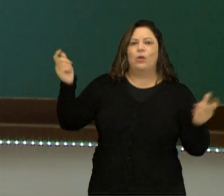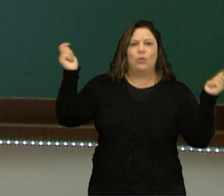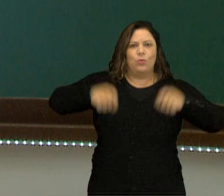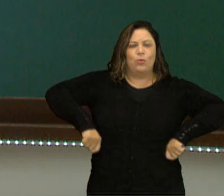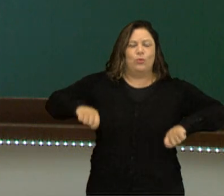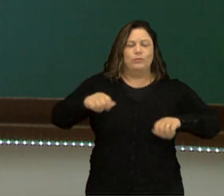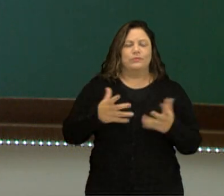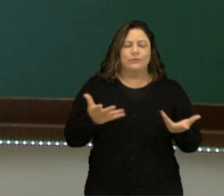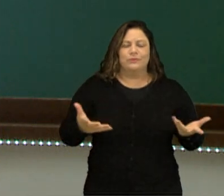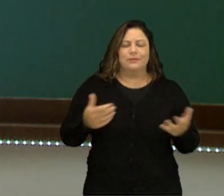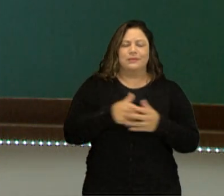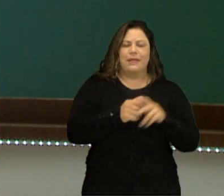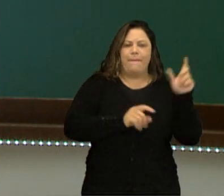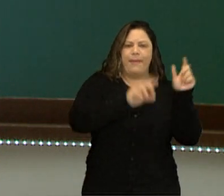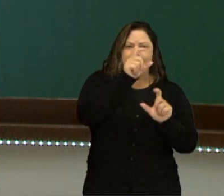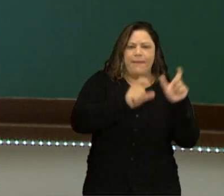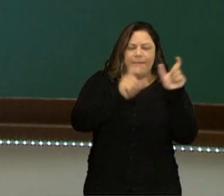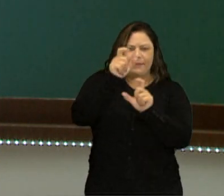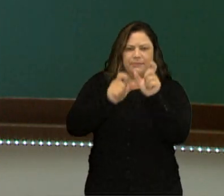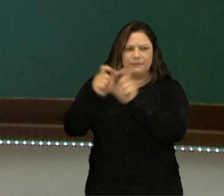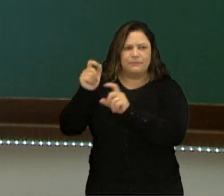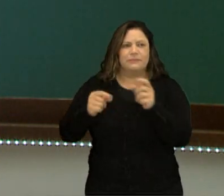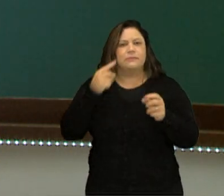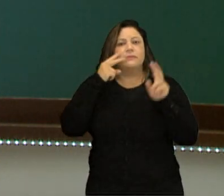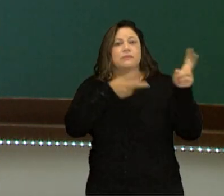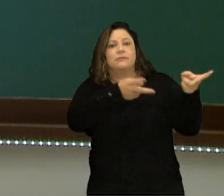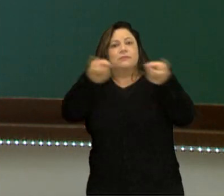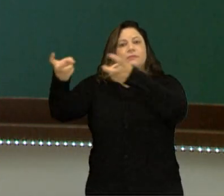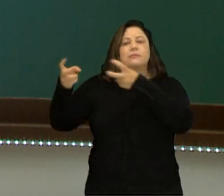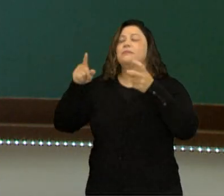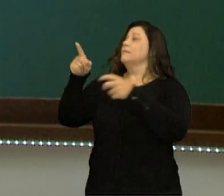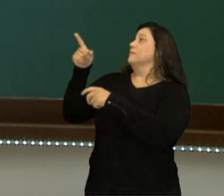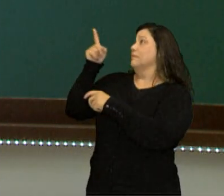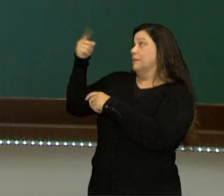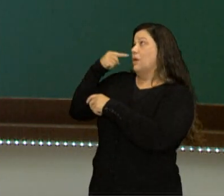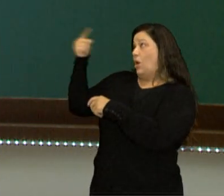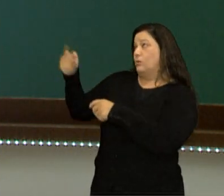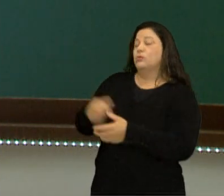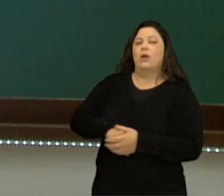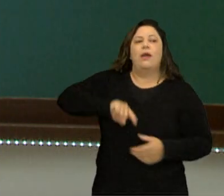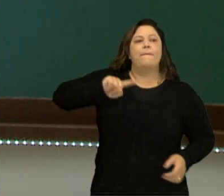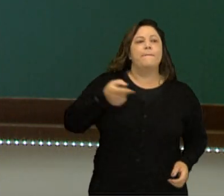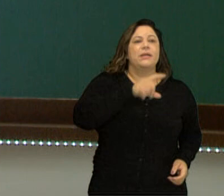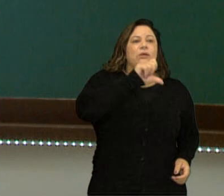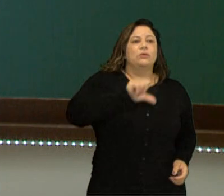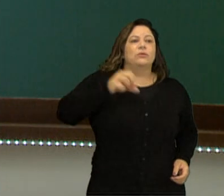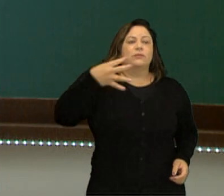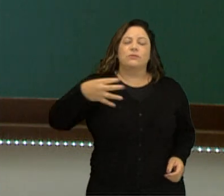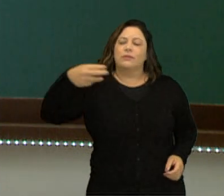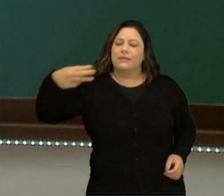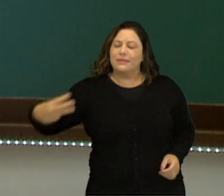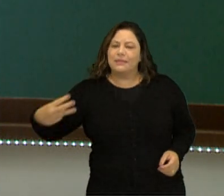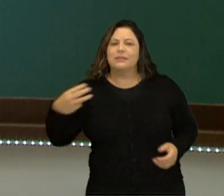de partículas. Pessoal, olha só Isaac Newton. E detalhe, 1943 a